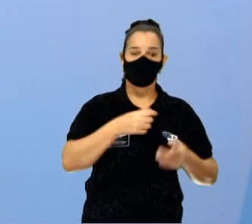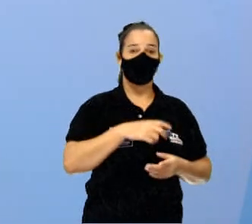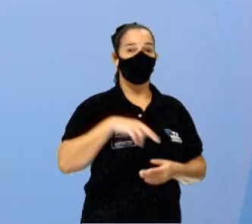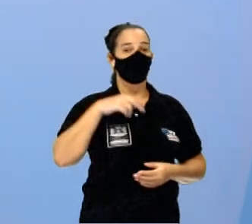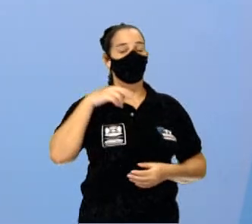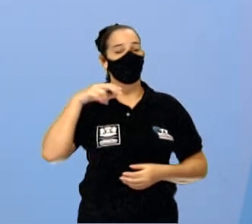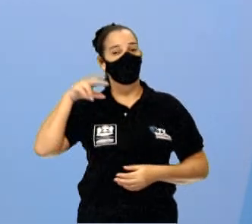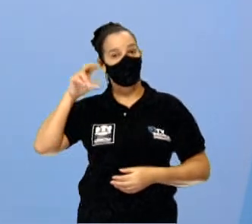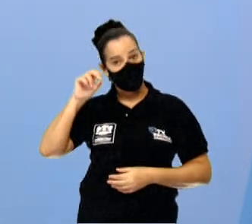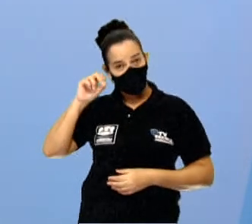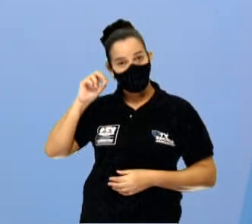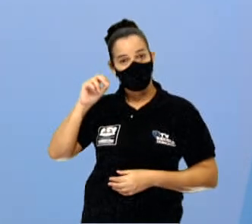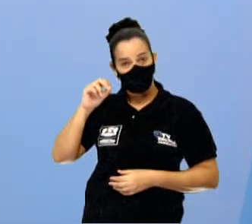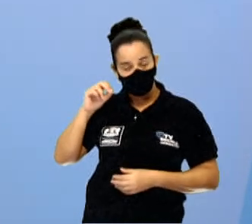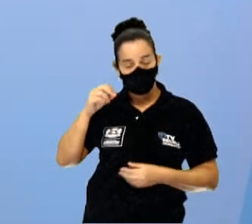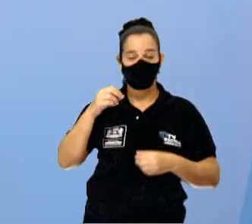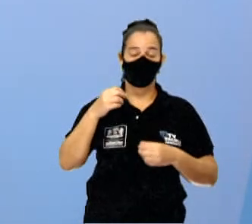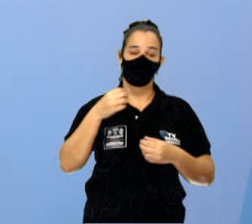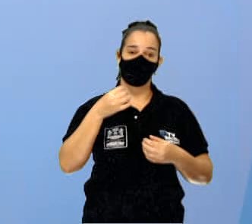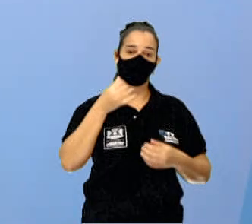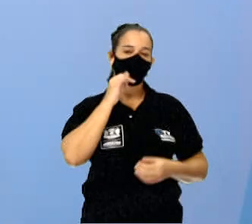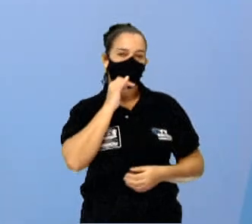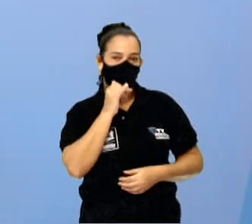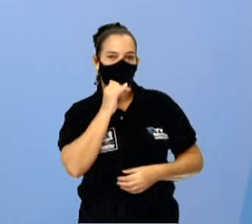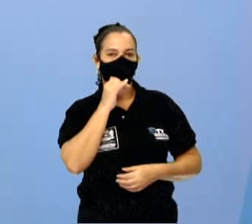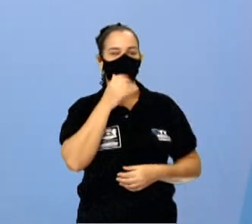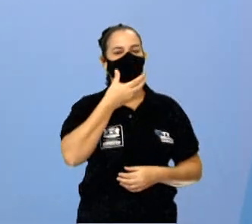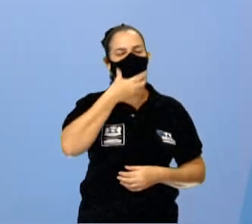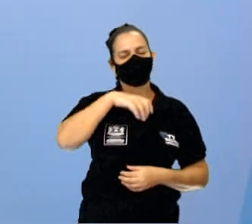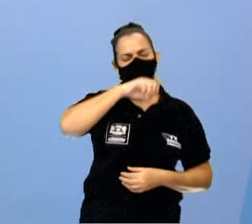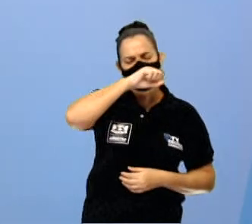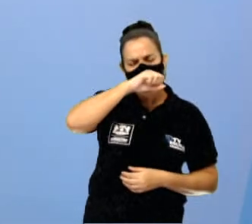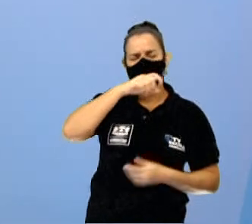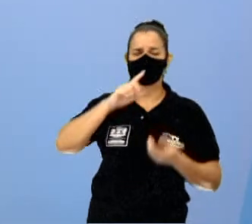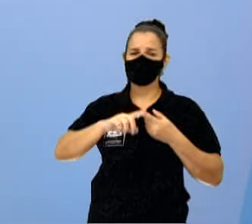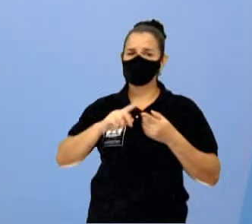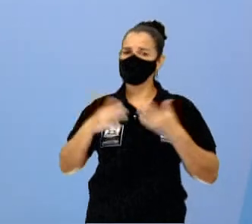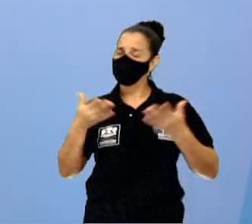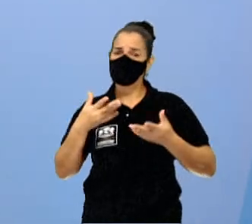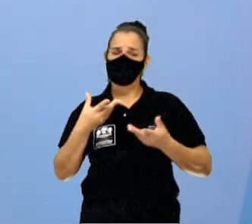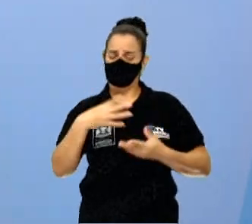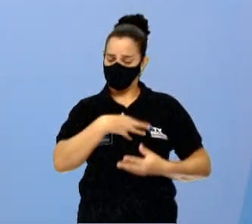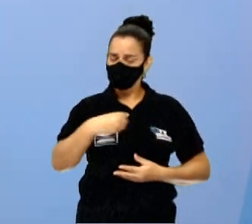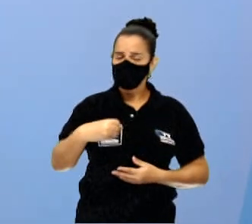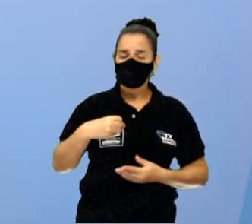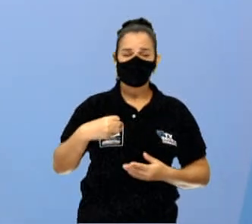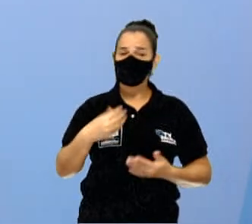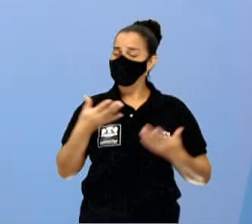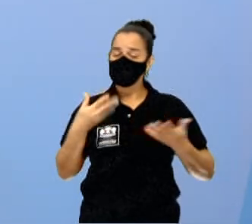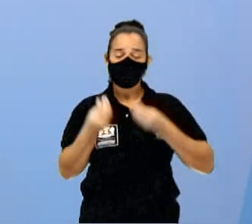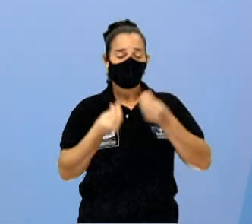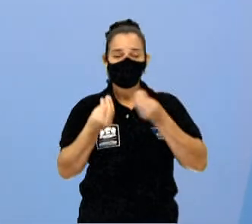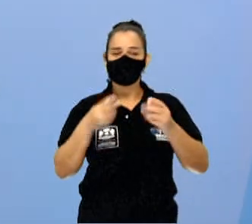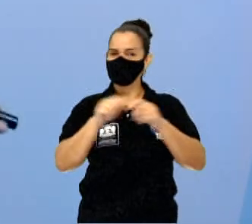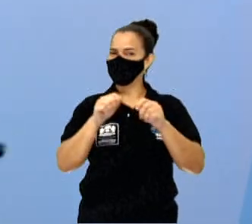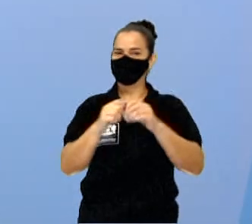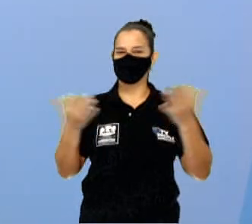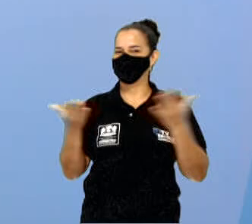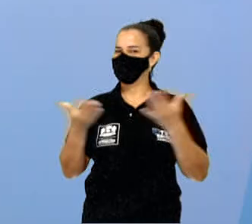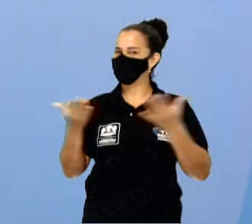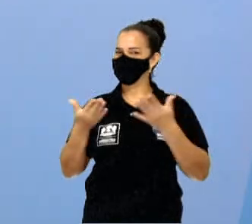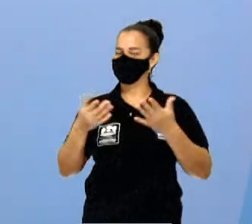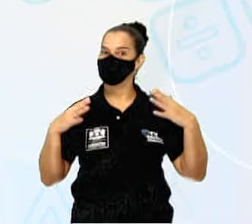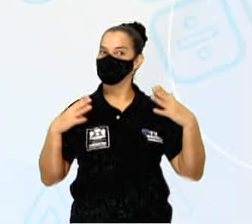os pais, os pais contam para os filhos. E assim como eu estou contando para vocês, que vocês poderão contar para todos que